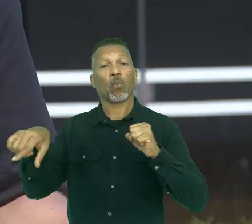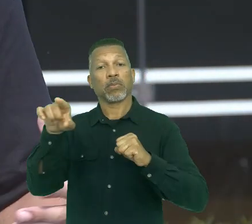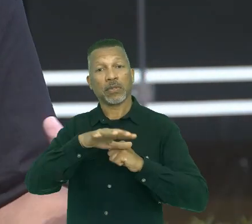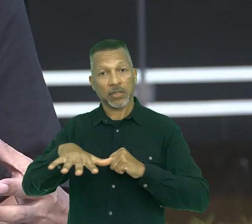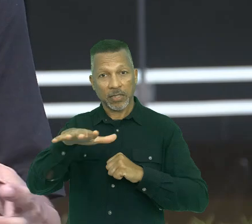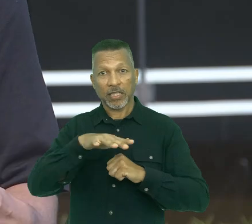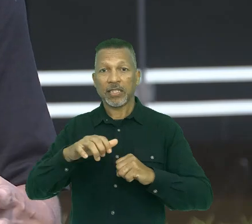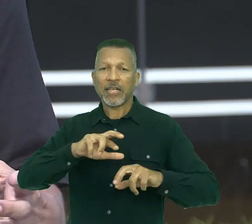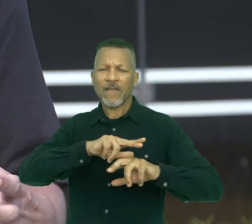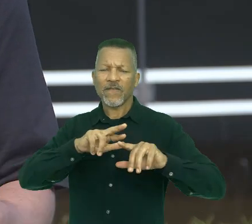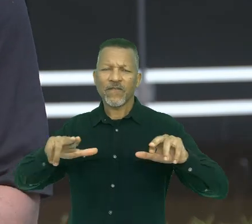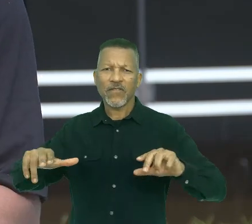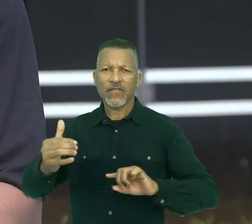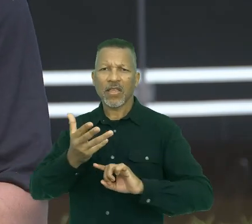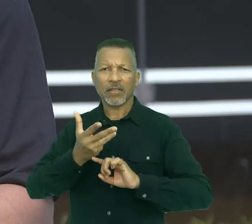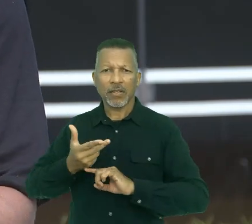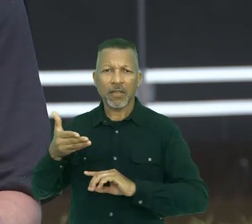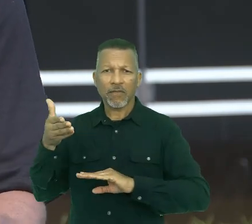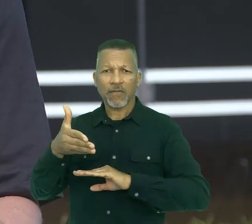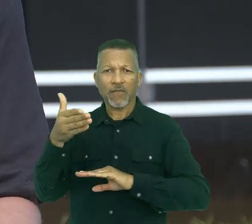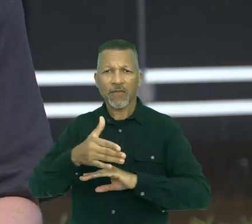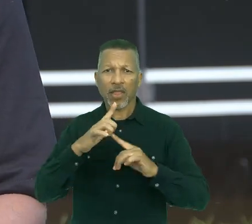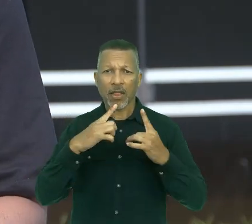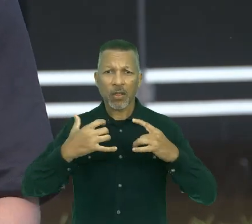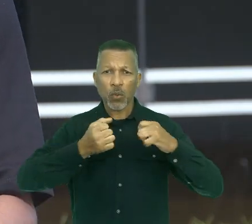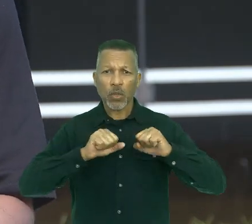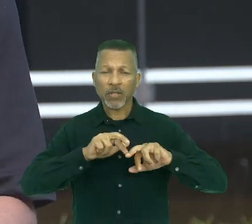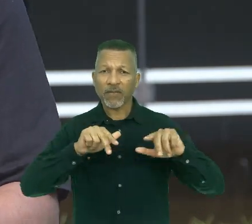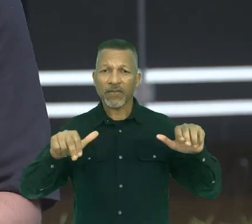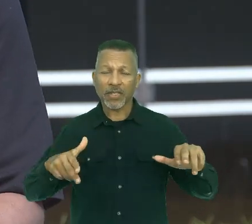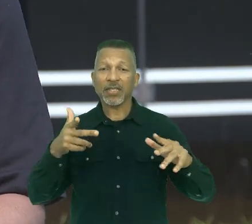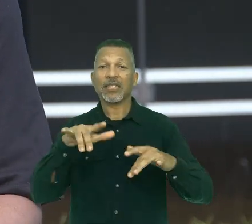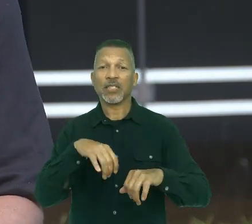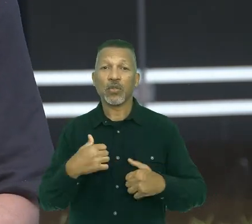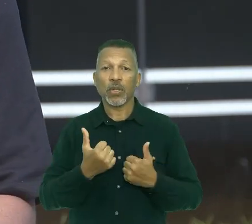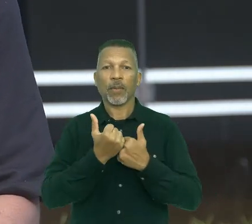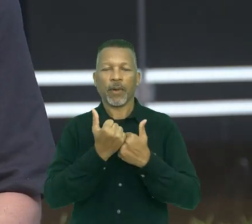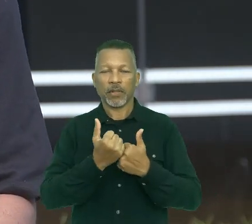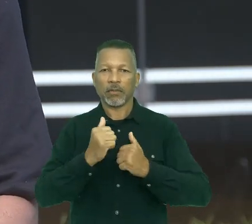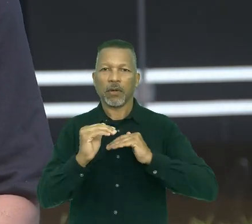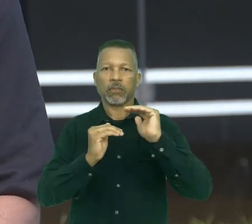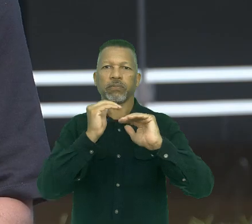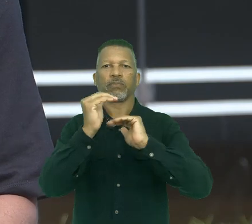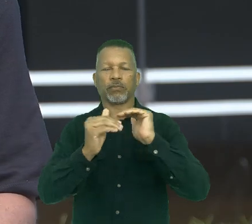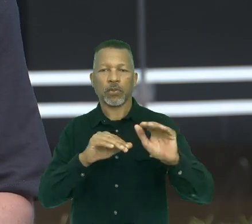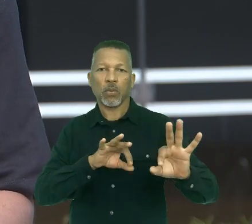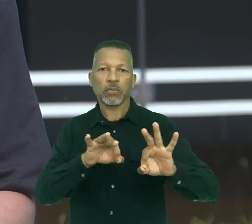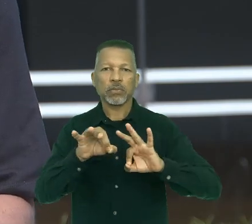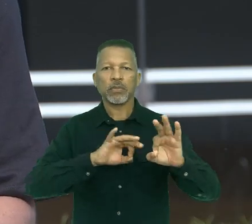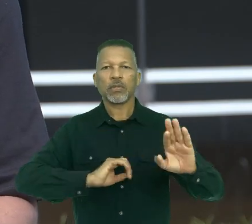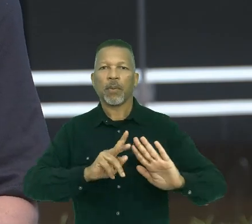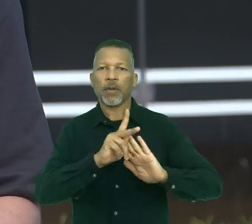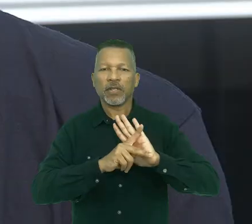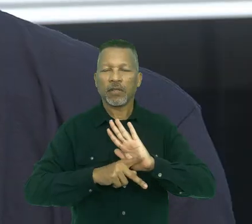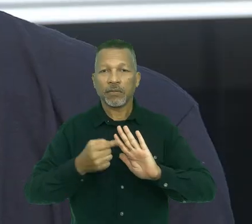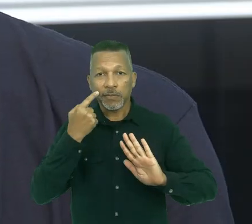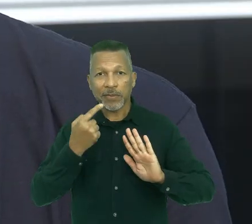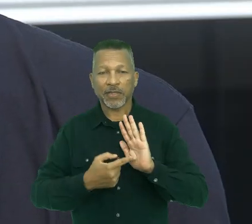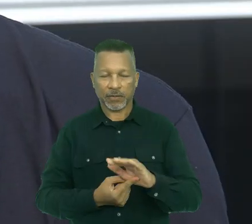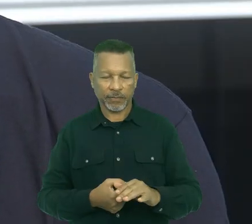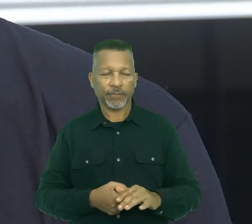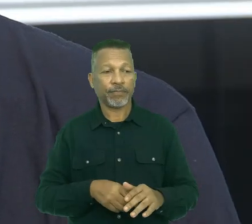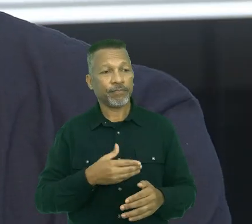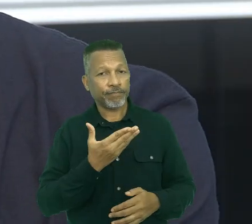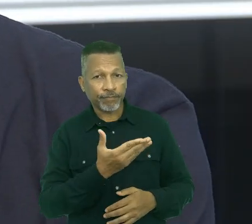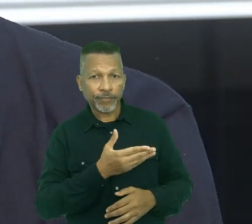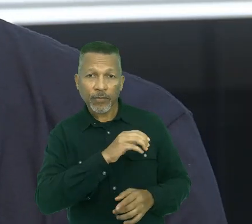mais diversos artistas e linguagens e pudesse ali dar um suporte para eles desenvolverem os seus projetos, se apresentarem. Para